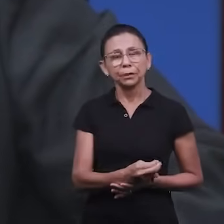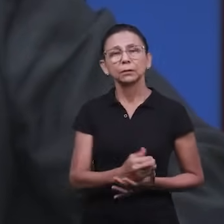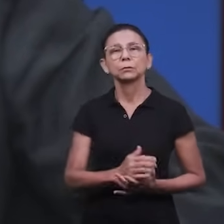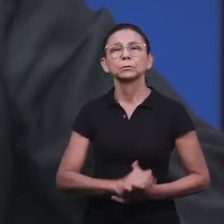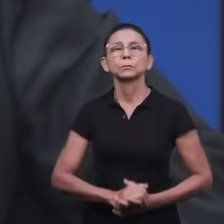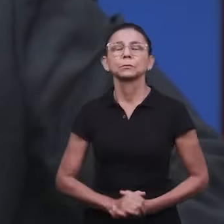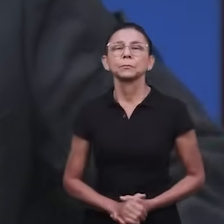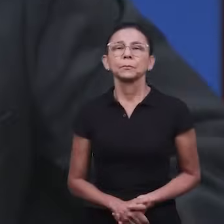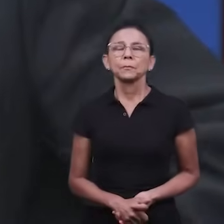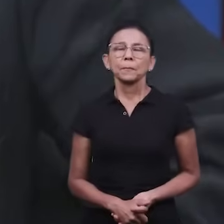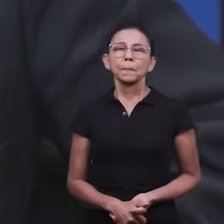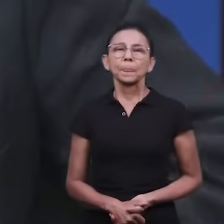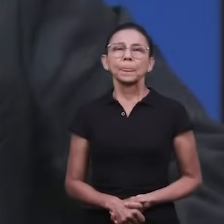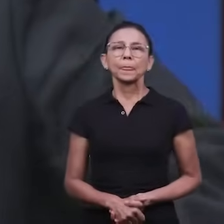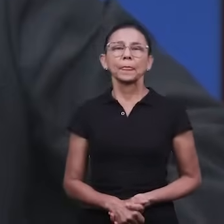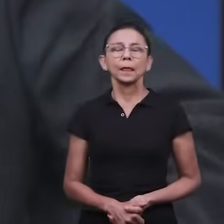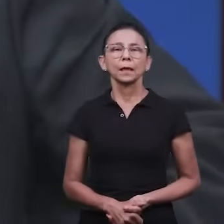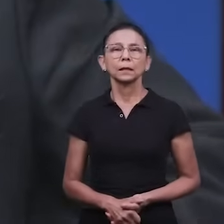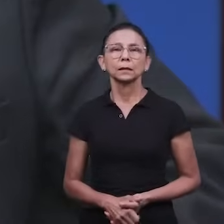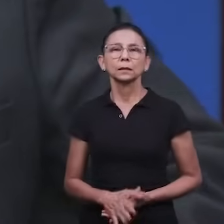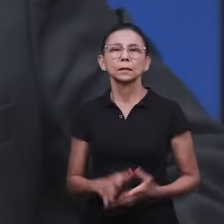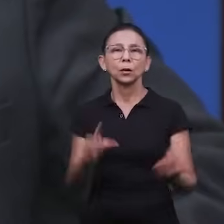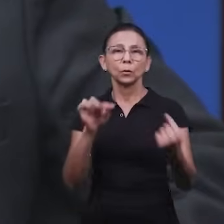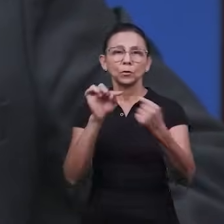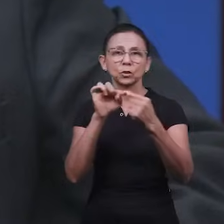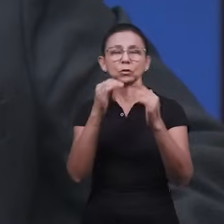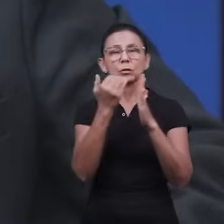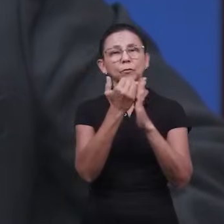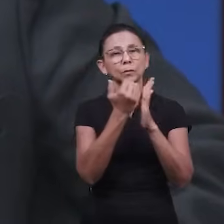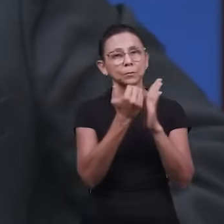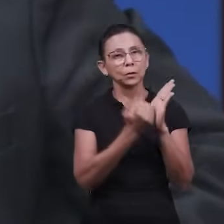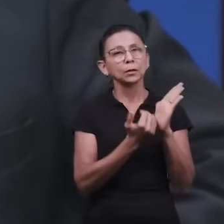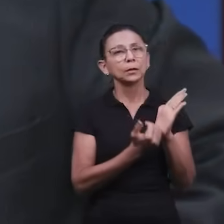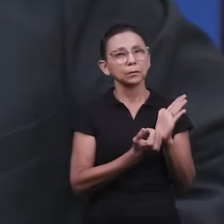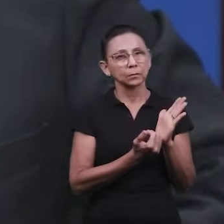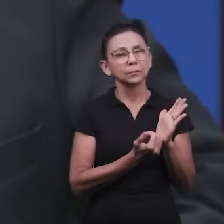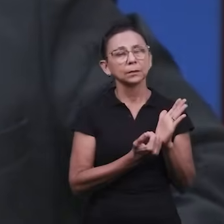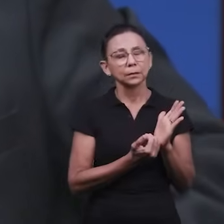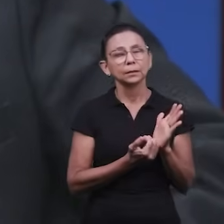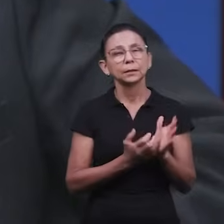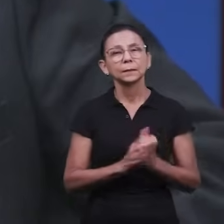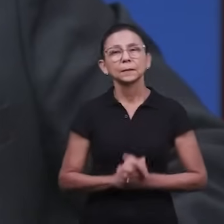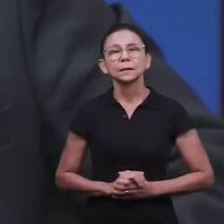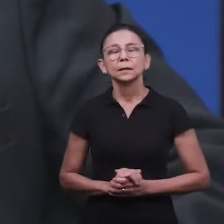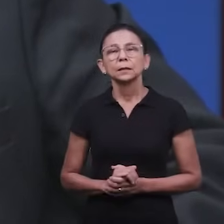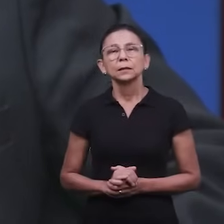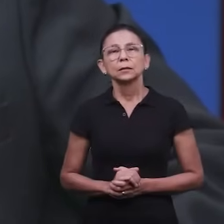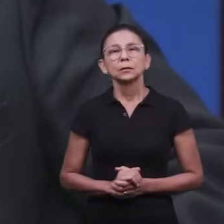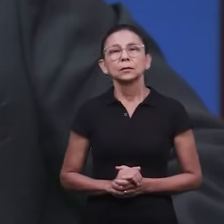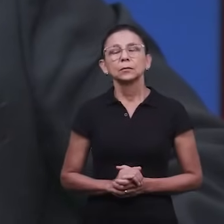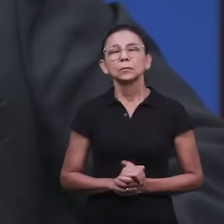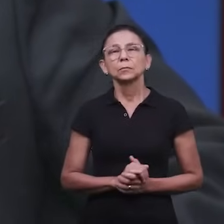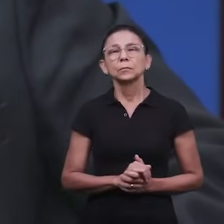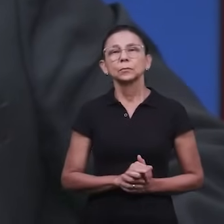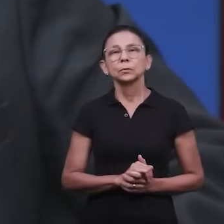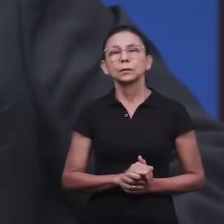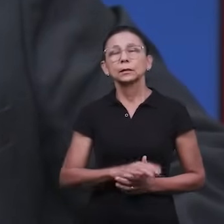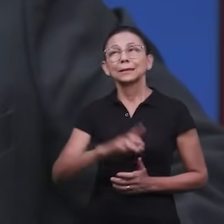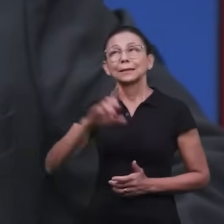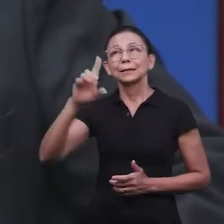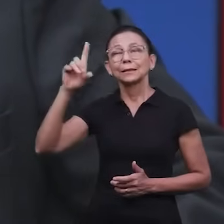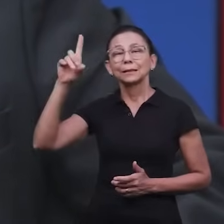por isso esse programa, para que todos saibam que o Senhor